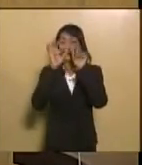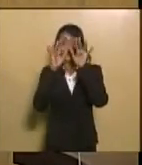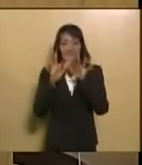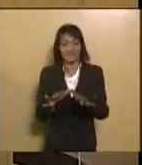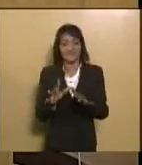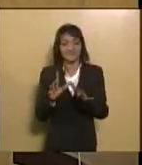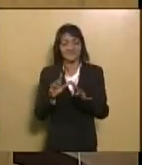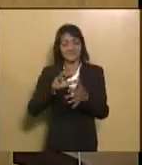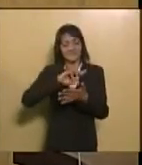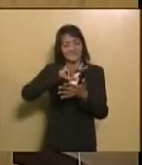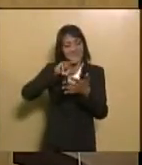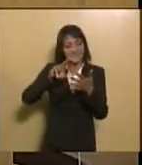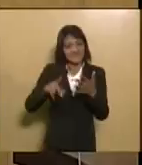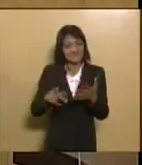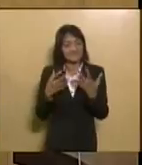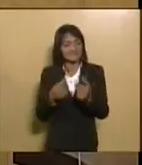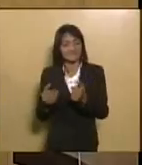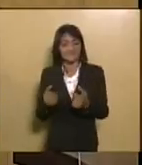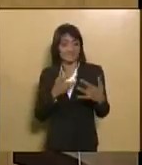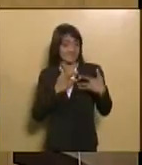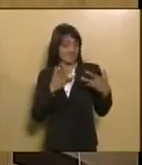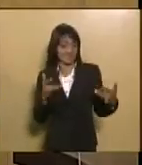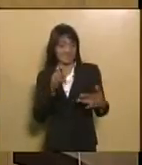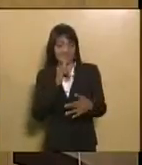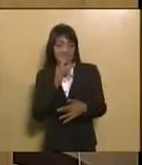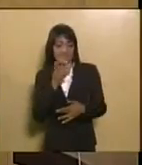vários. Por exemplo, bondade,